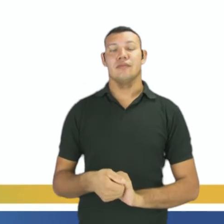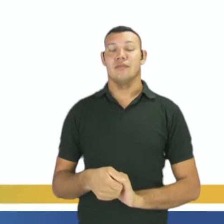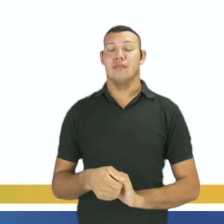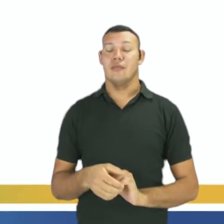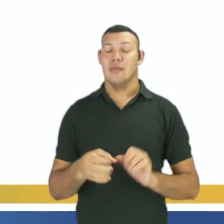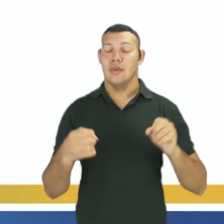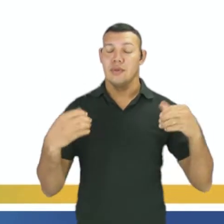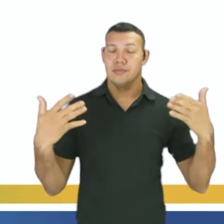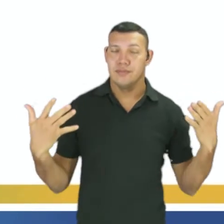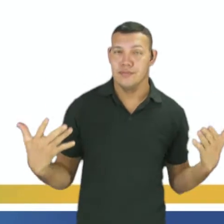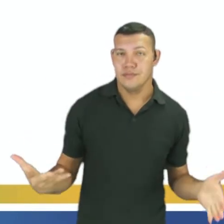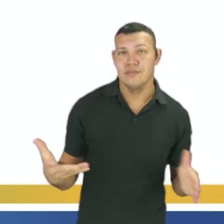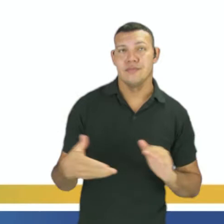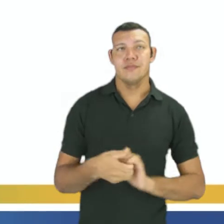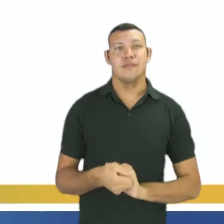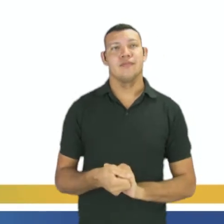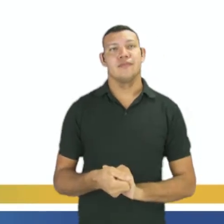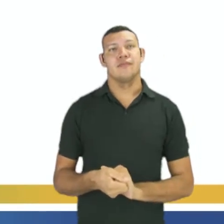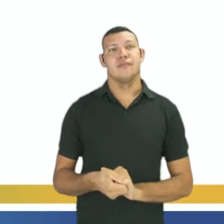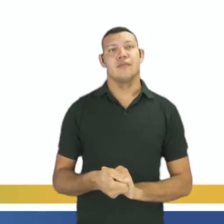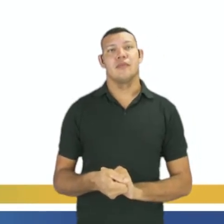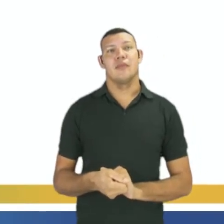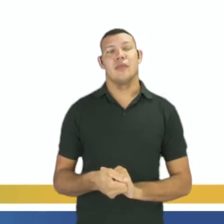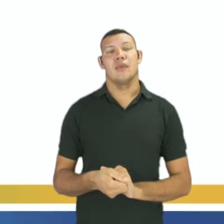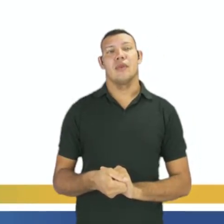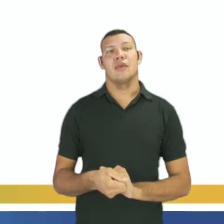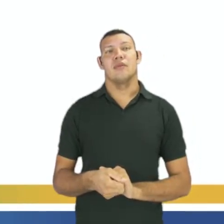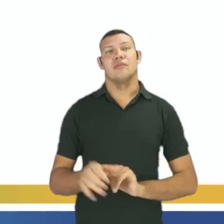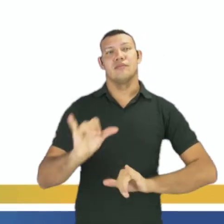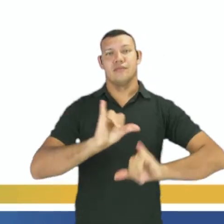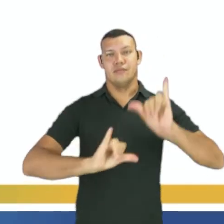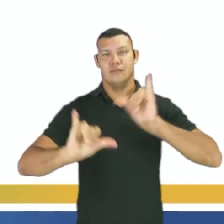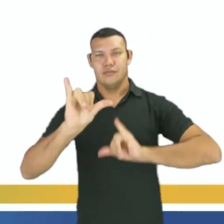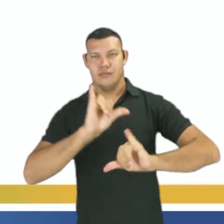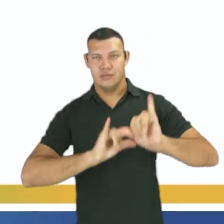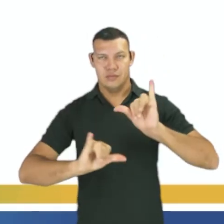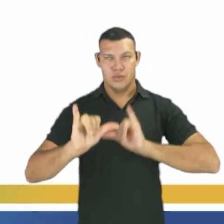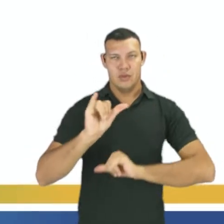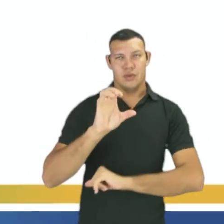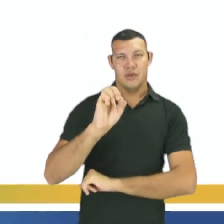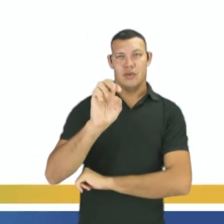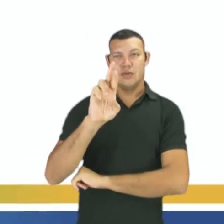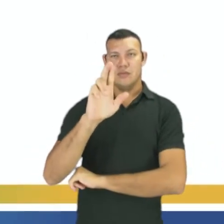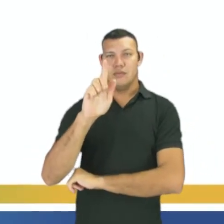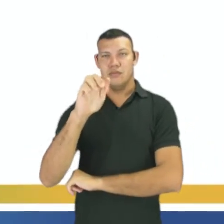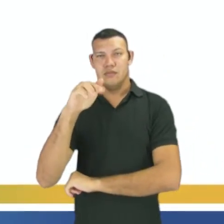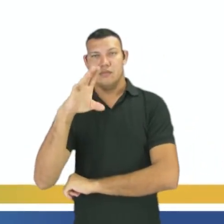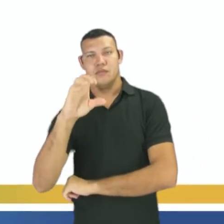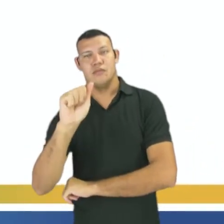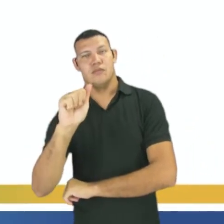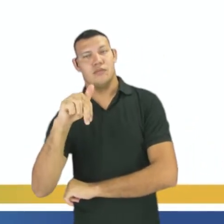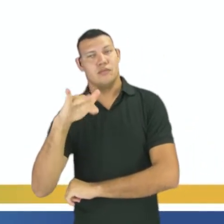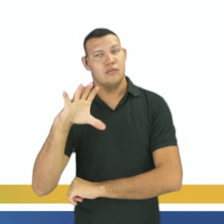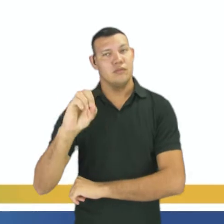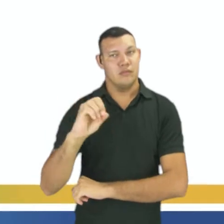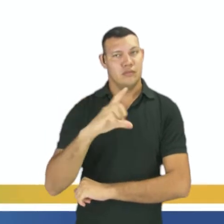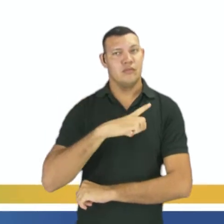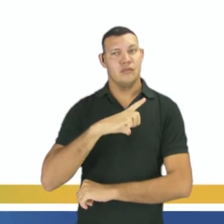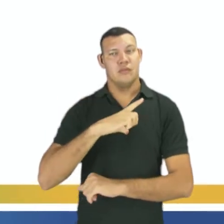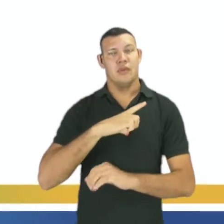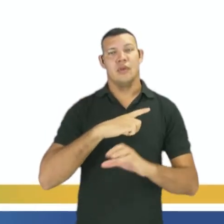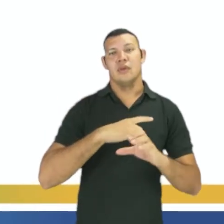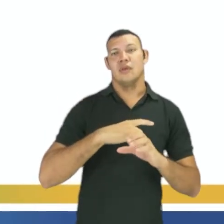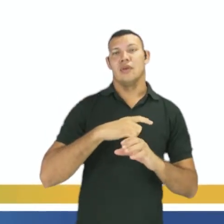Bem, compostos orgânicos contendo oxigênio. Eles contêm carbono, geralmente,